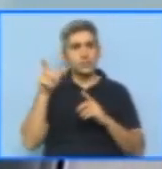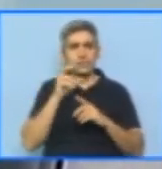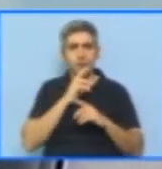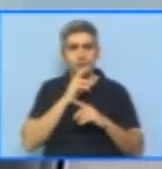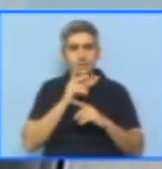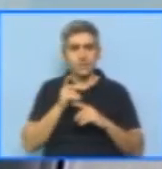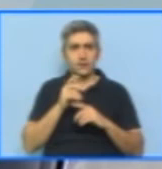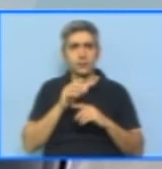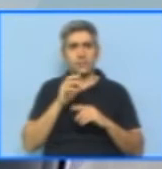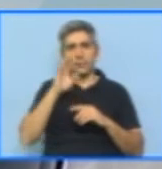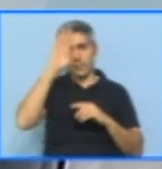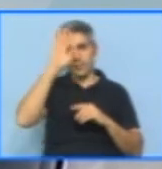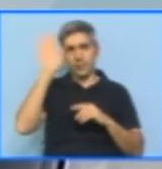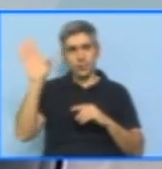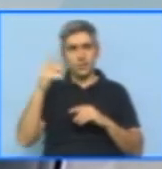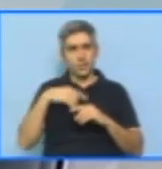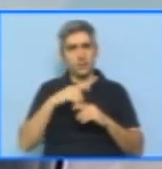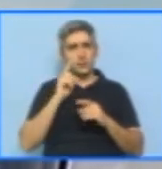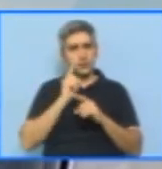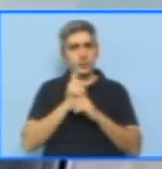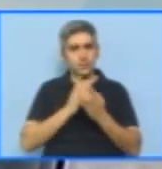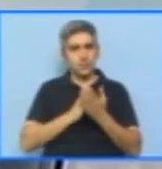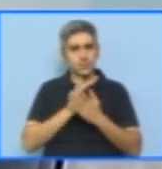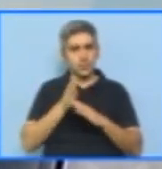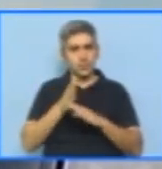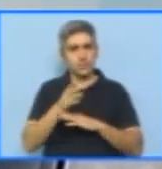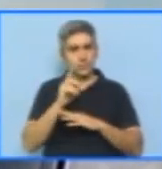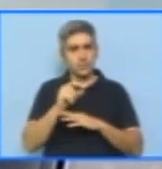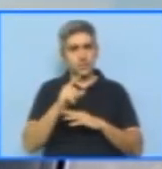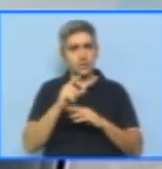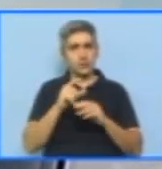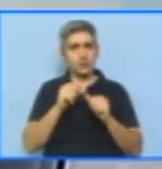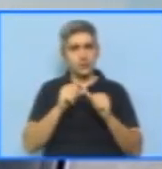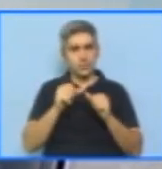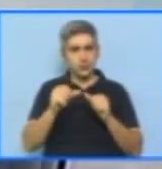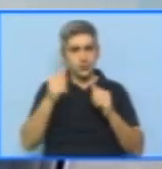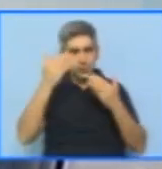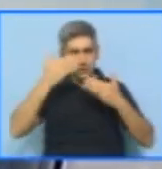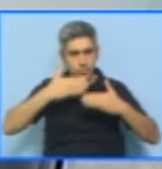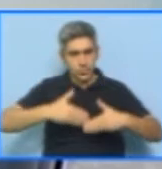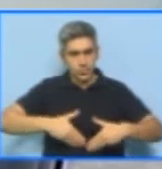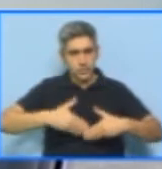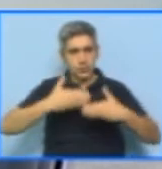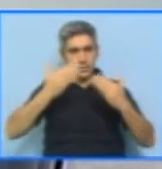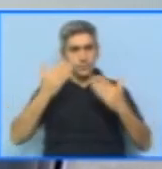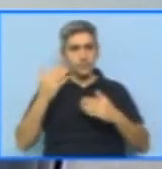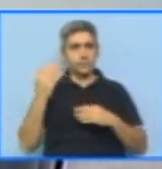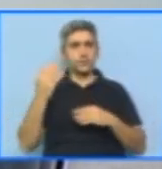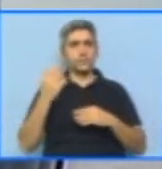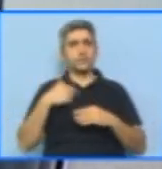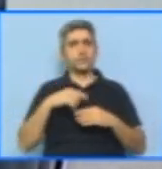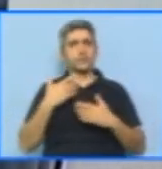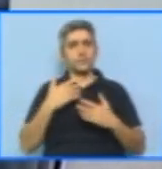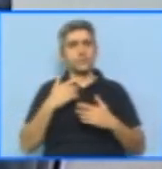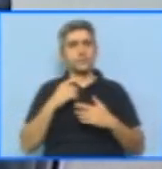com o Papa lá presente, e por isso nós mantivemos o direto também durante toda a madrugada. E agora, sobretudo, é nós fazermos com que